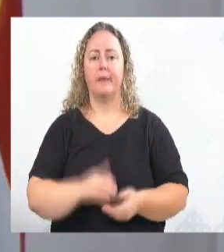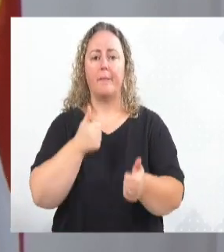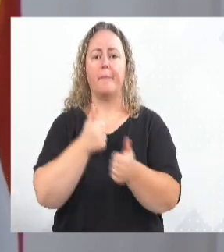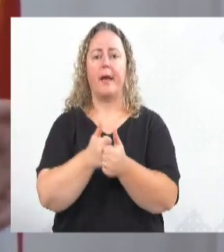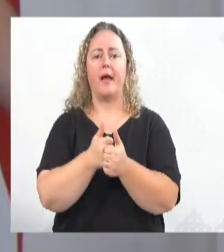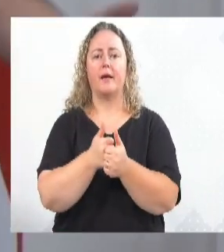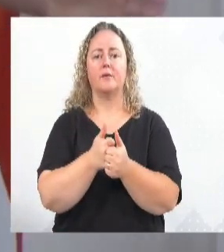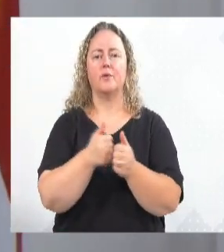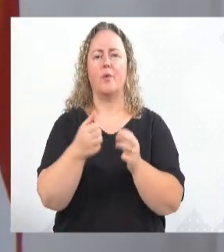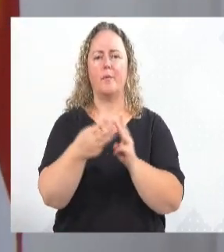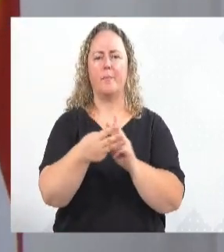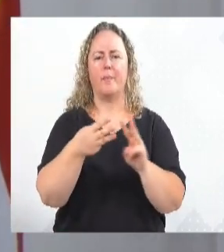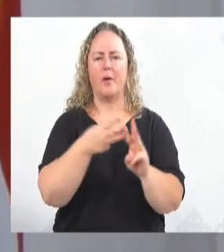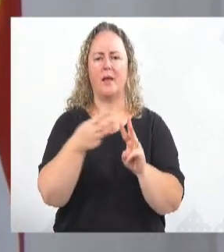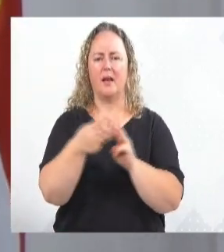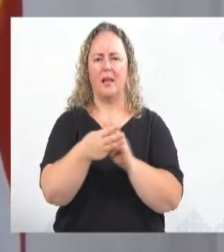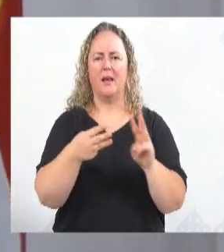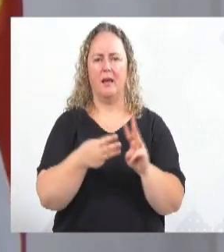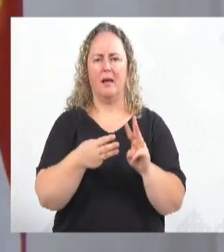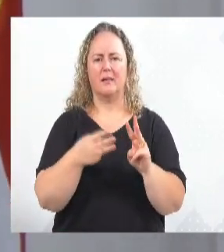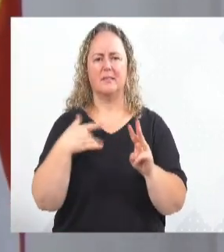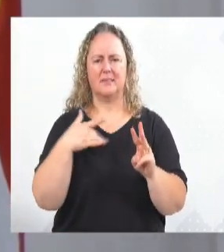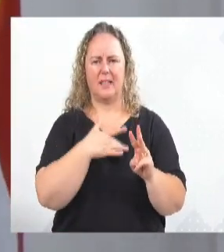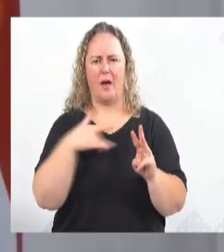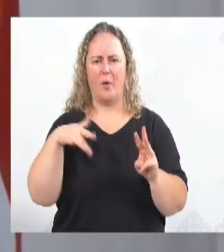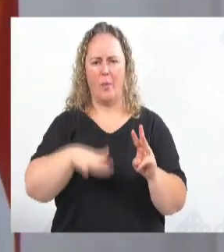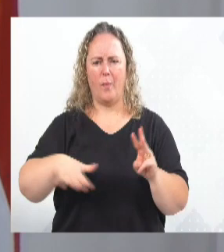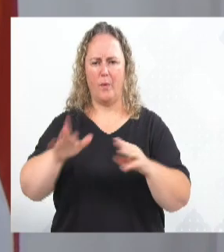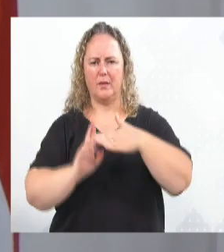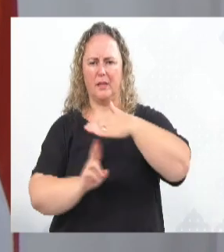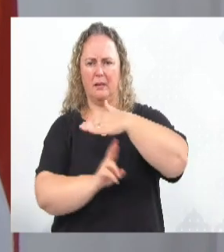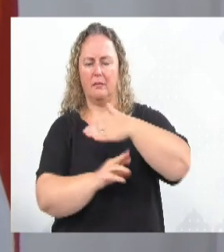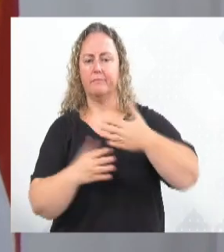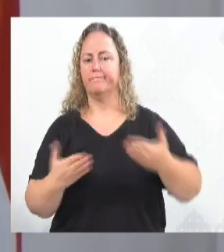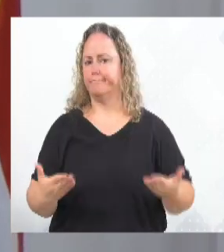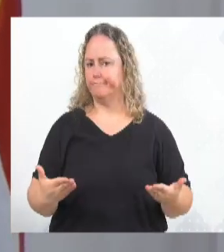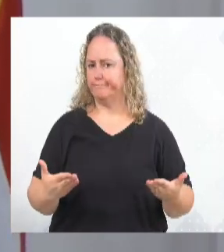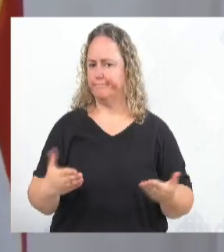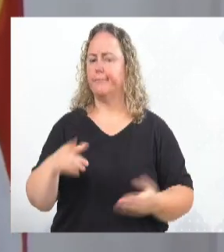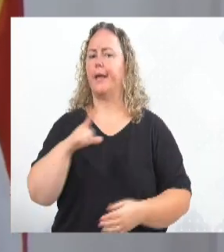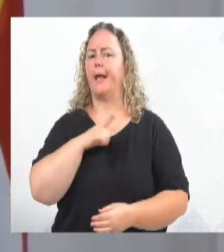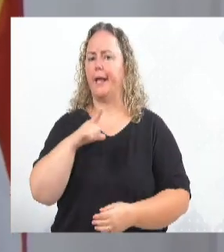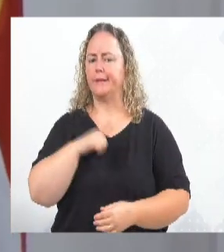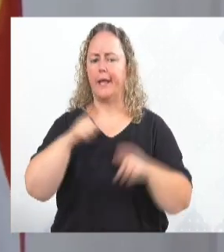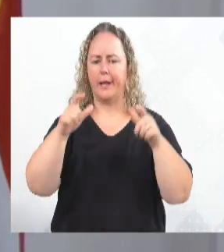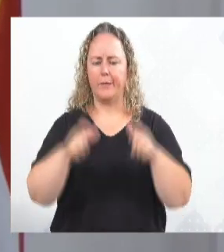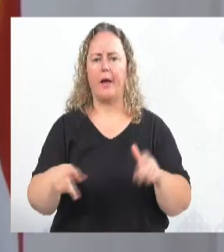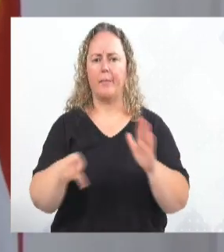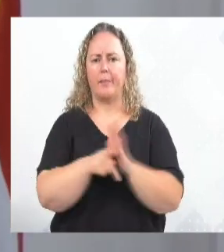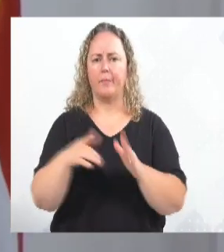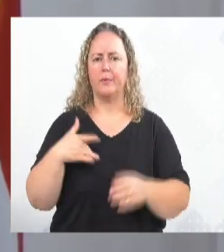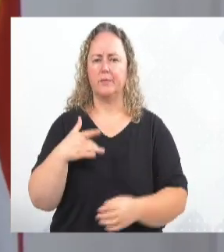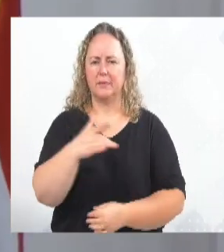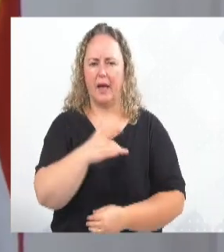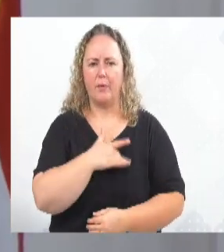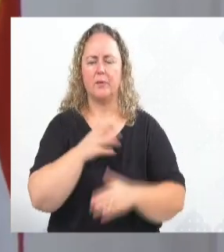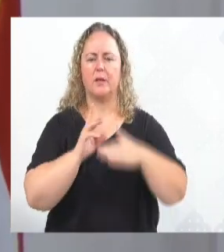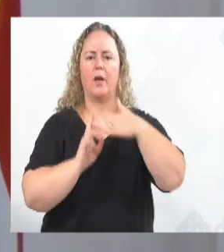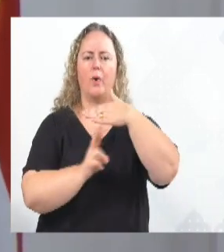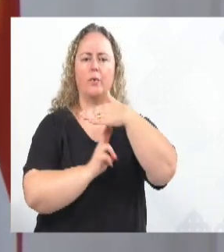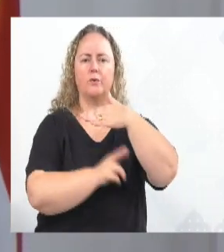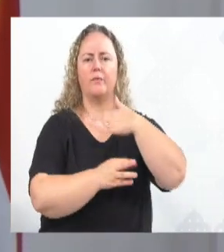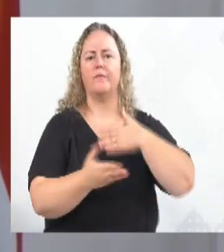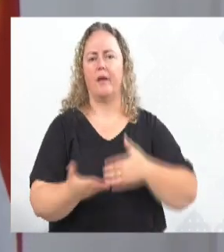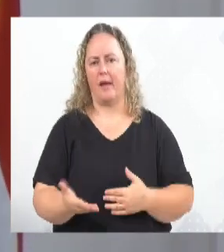região que tem várias alças de acesso, tem vários serviços públicos, tem a Policlínica, tem o centro de saúde, tem a rodoviária ali propriamente